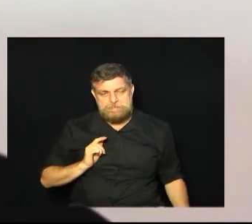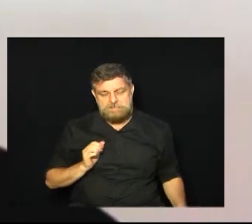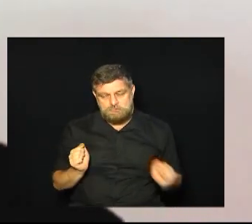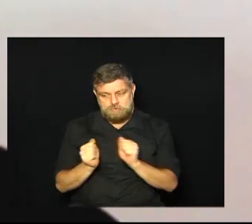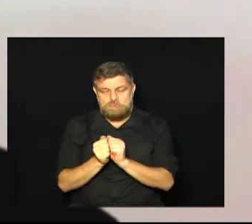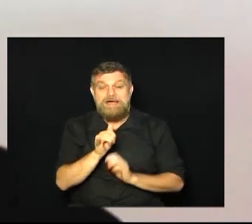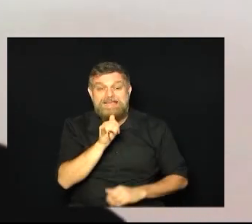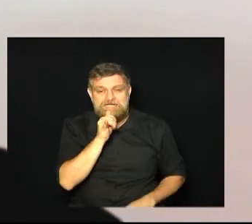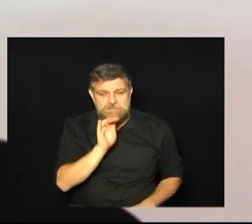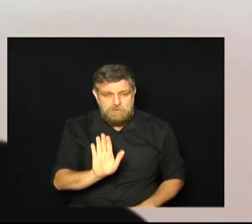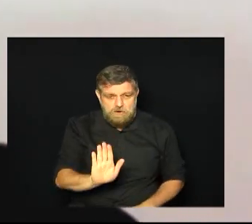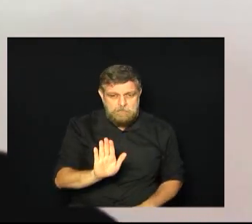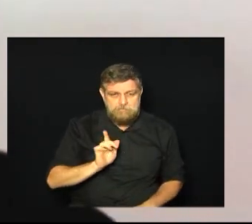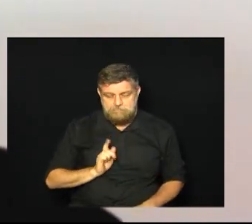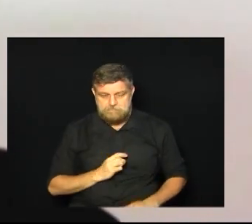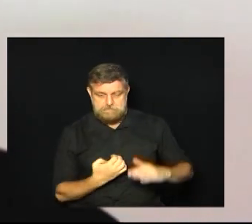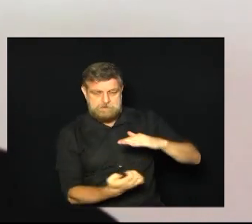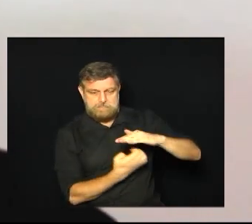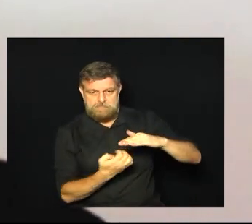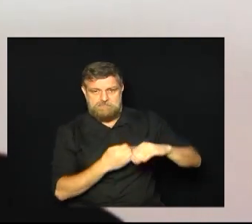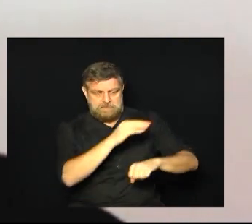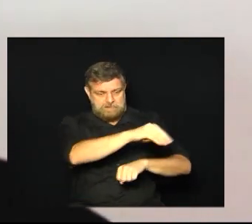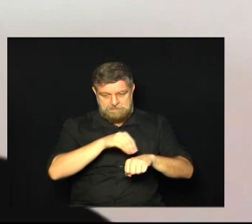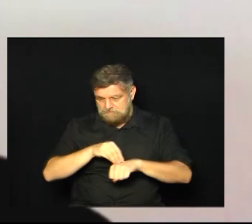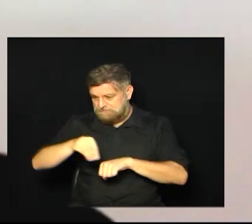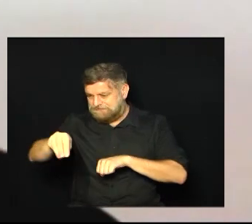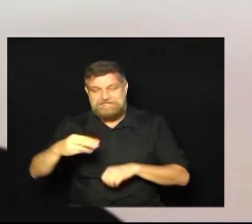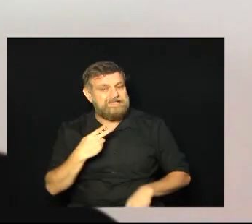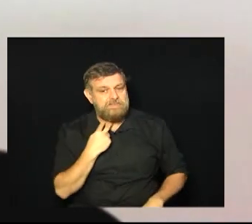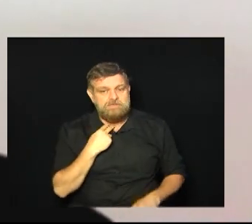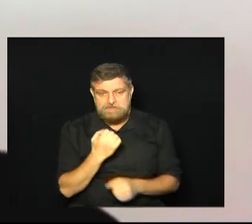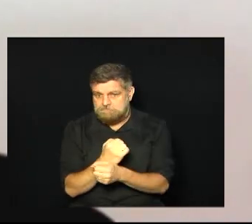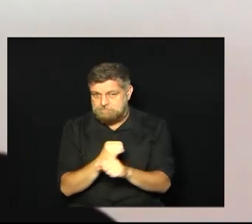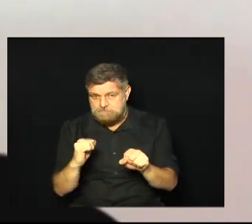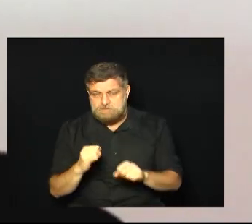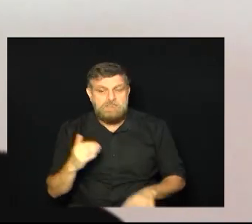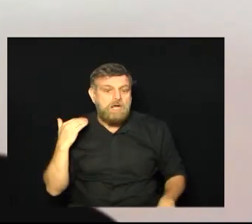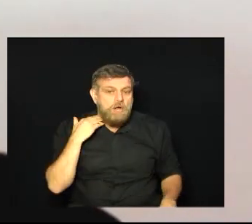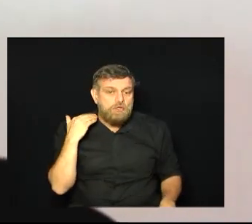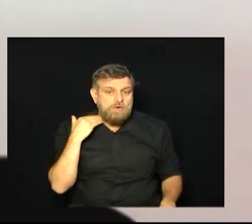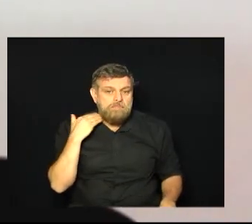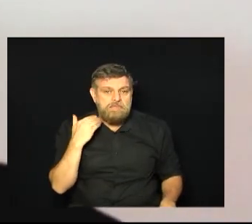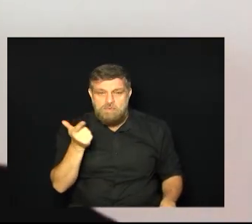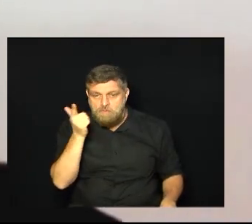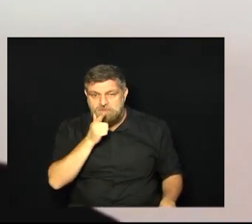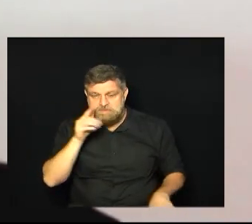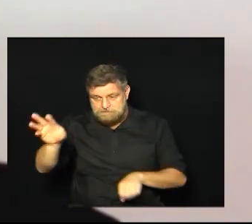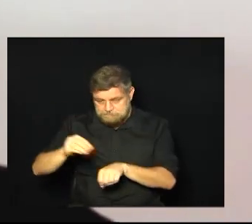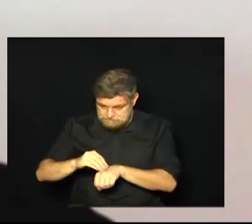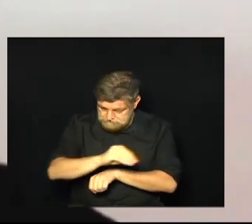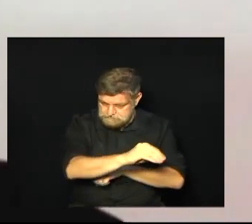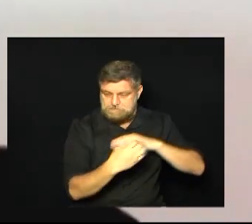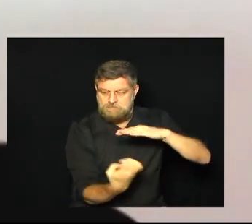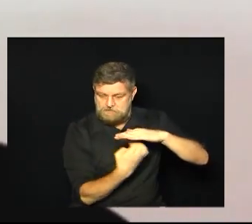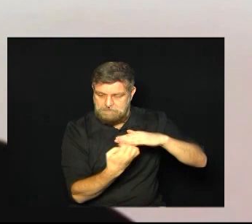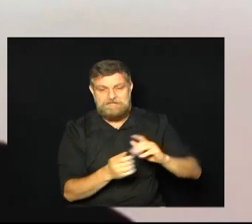por exemplo, de um você não vai passar para o outro, por exemplo, você não vai conseguir. De um banco, às vezes você consegue passar para uma companhia